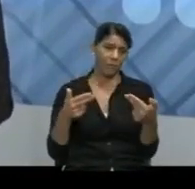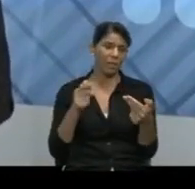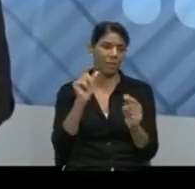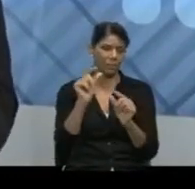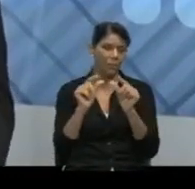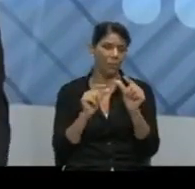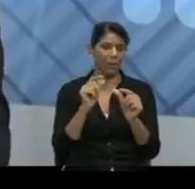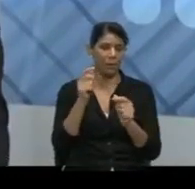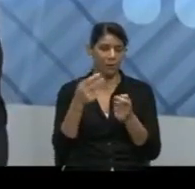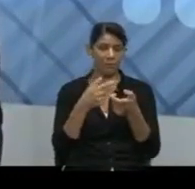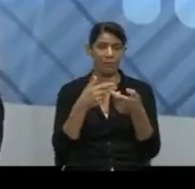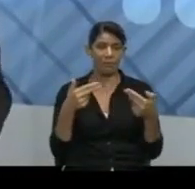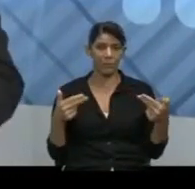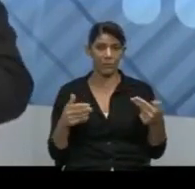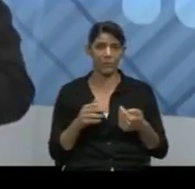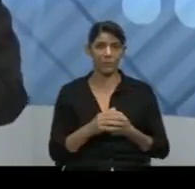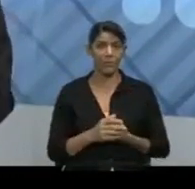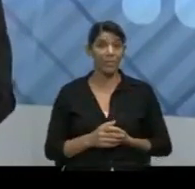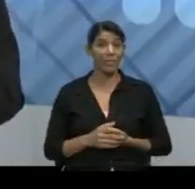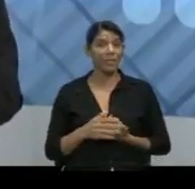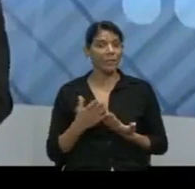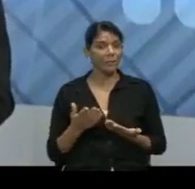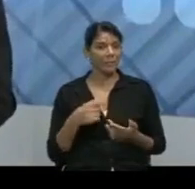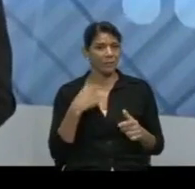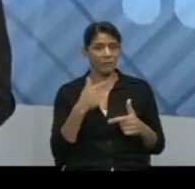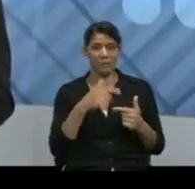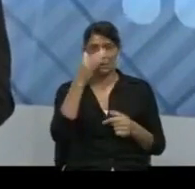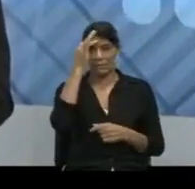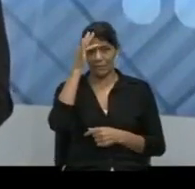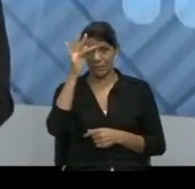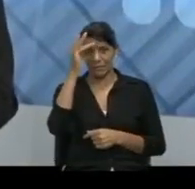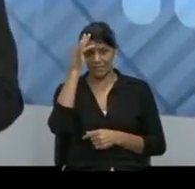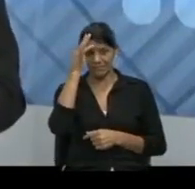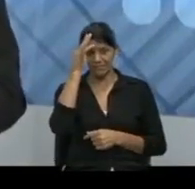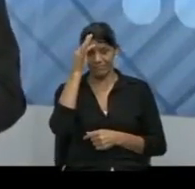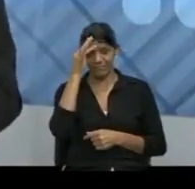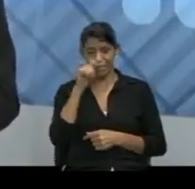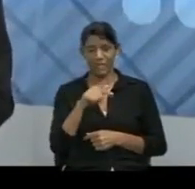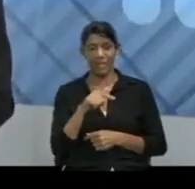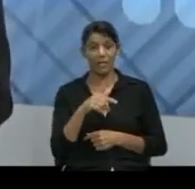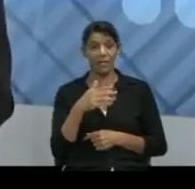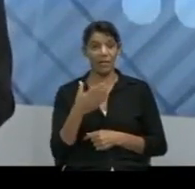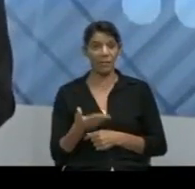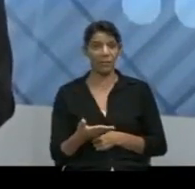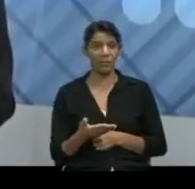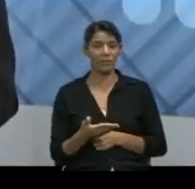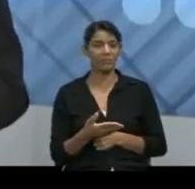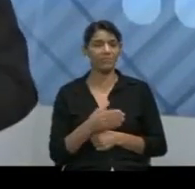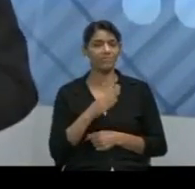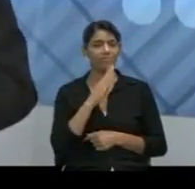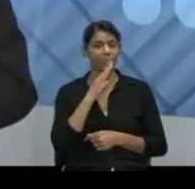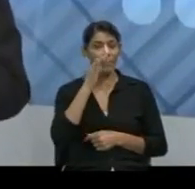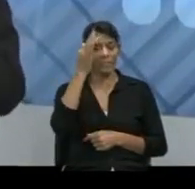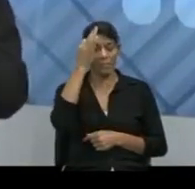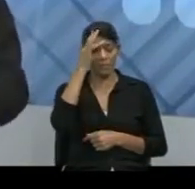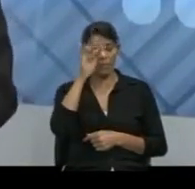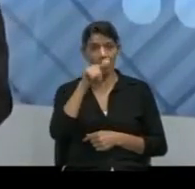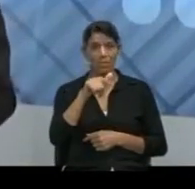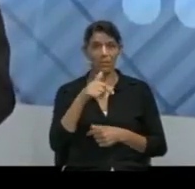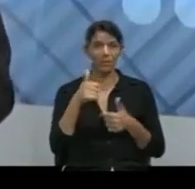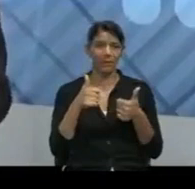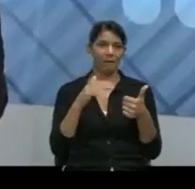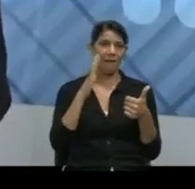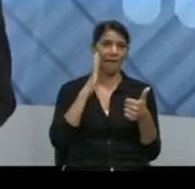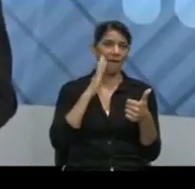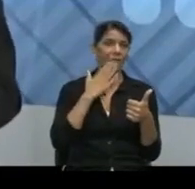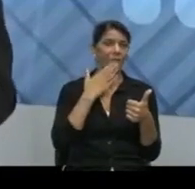vão ver. Não tem como. Quando a gente trabalha com a teoria, tá? Quando a gente trabalha com a teoria, é tudo bonito, é